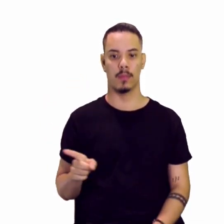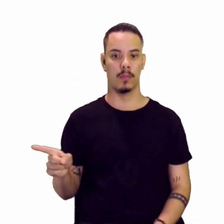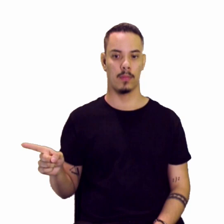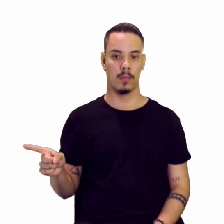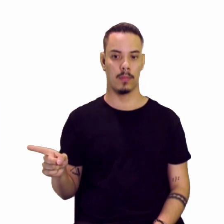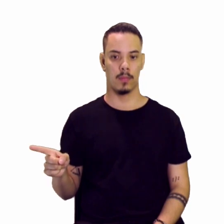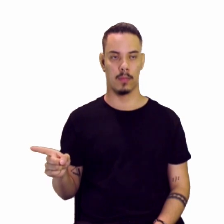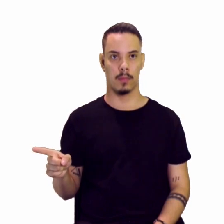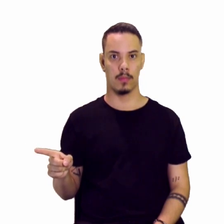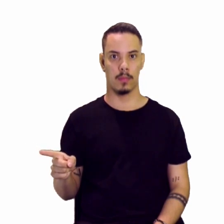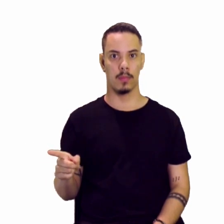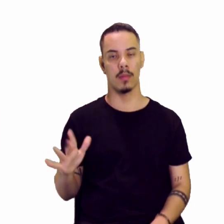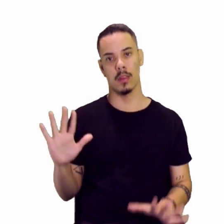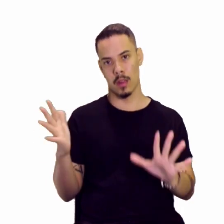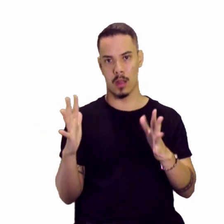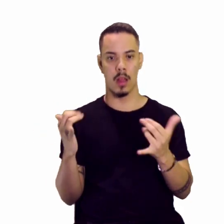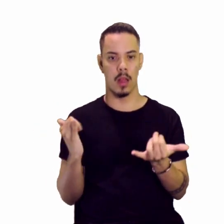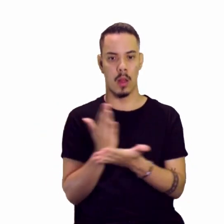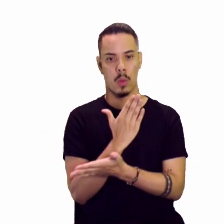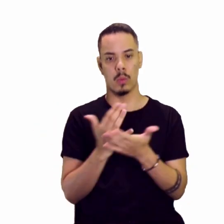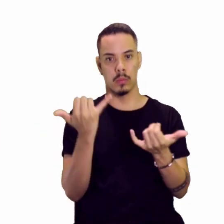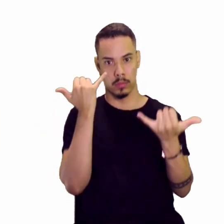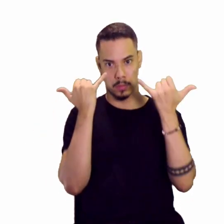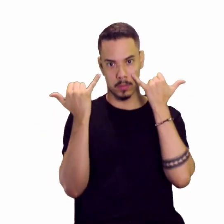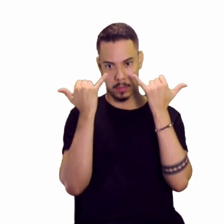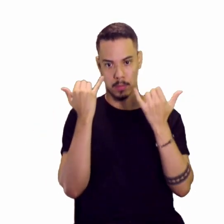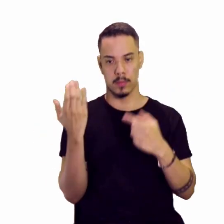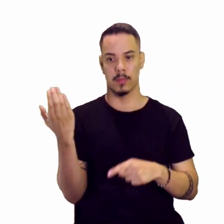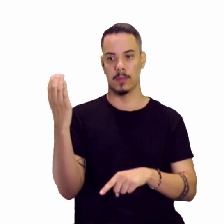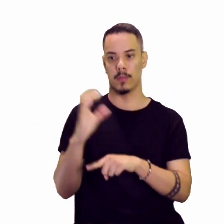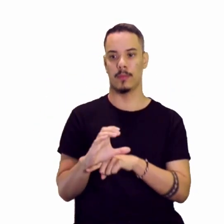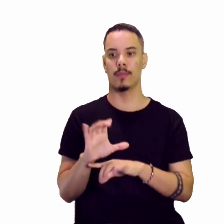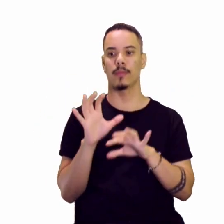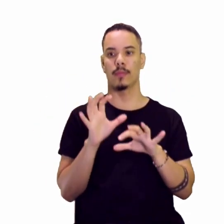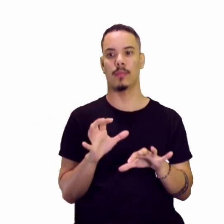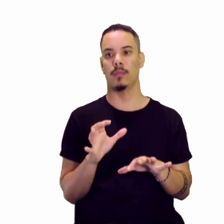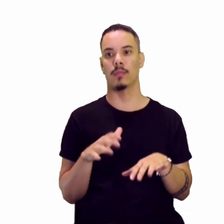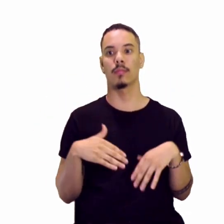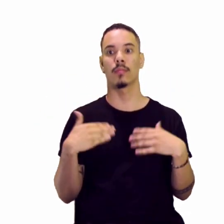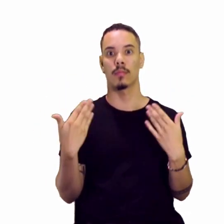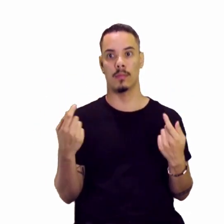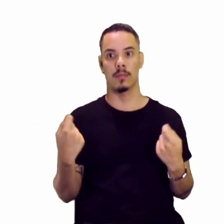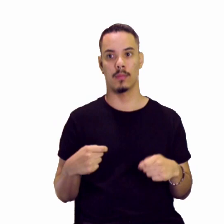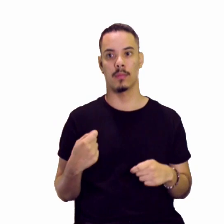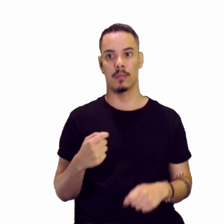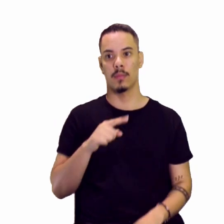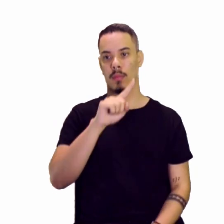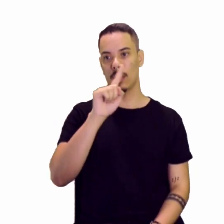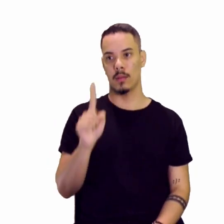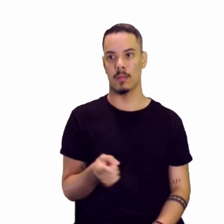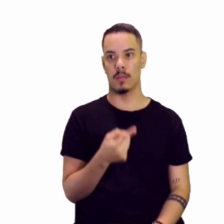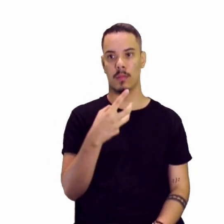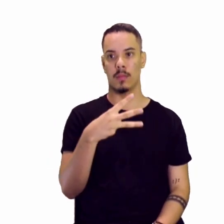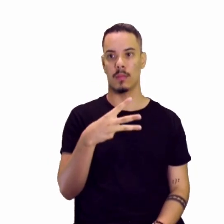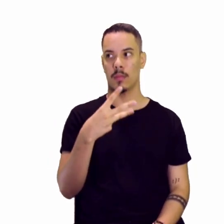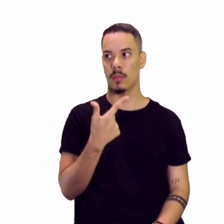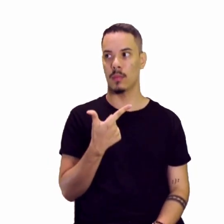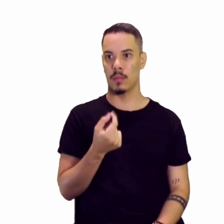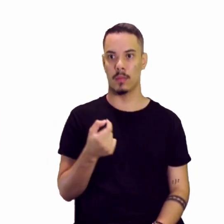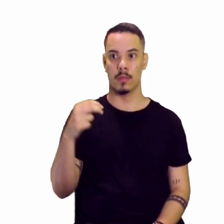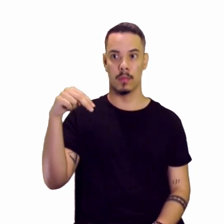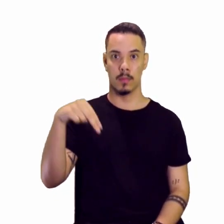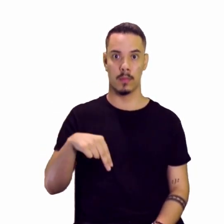Claro que não é exato esse valor, peguei alguns dados que nós tínhamos da moto para colocar aí, né? Então, precisou de uma força de